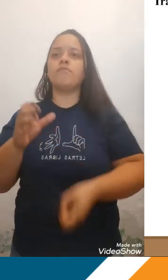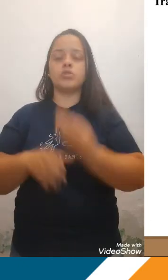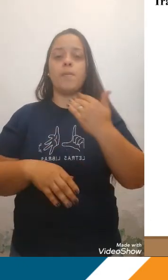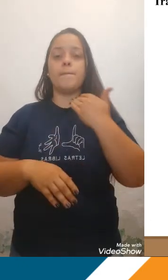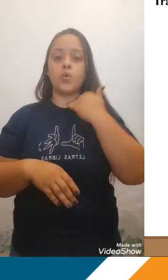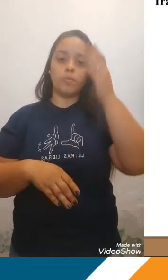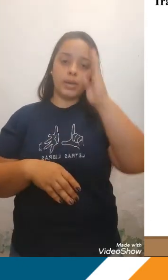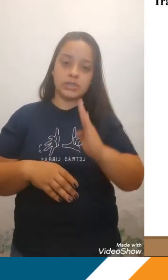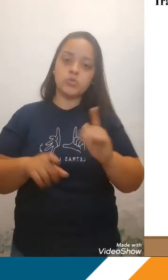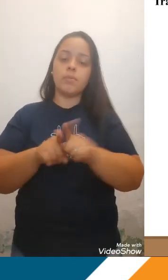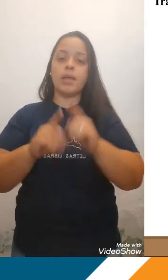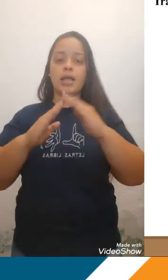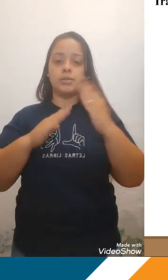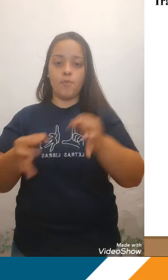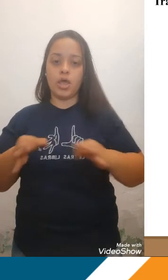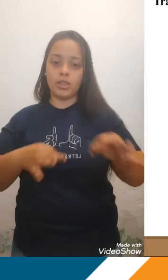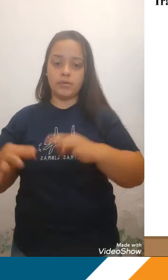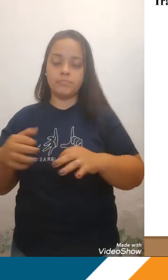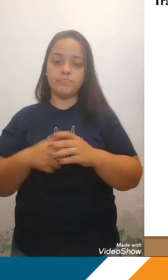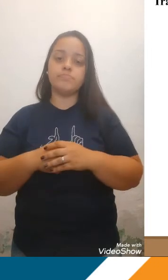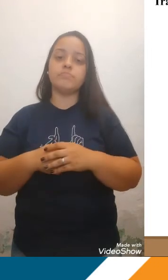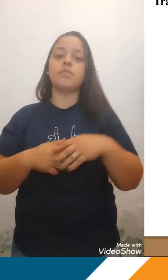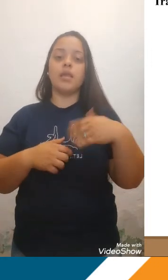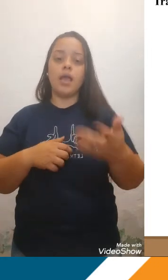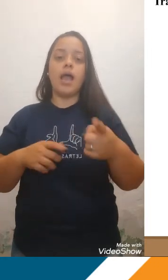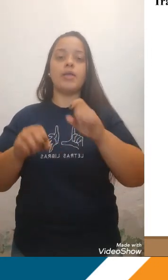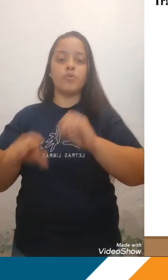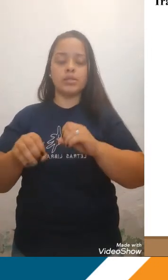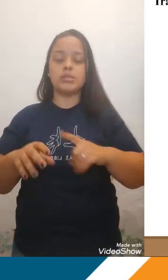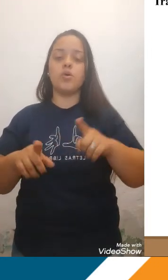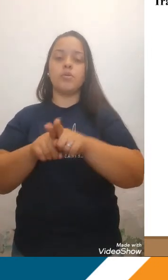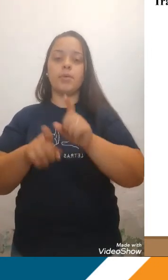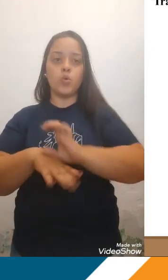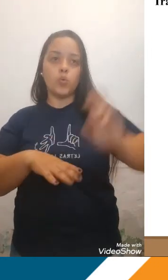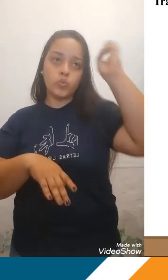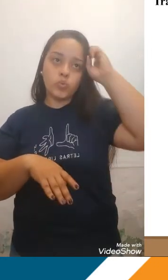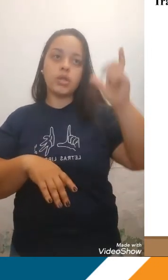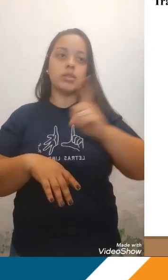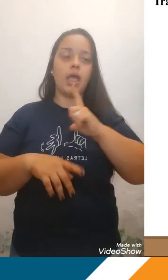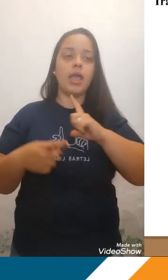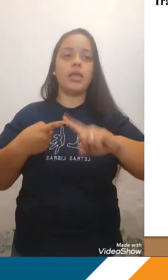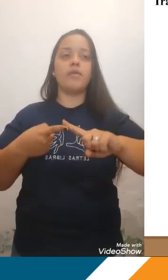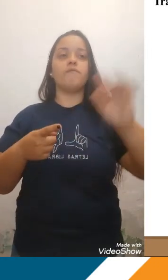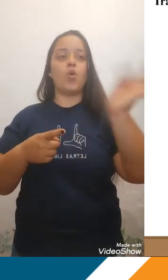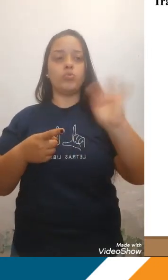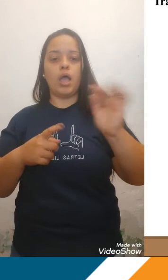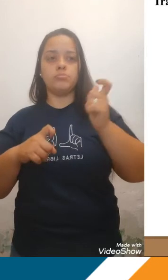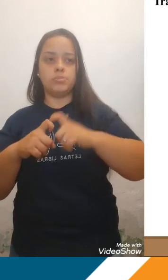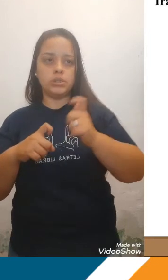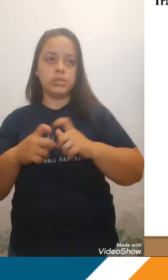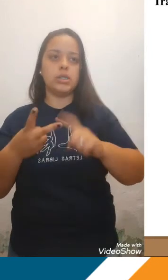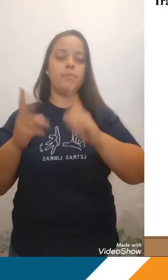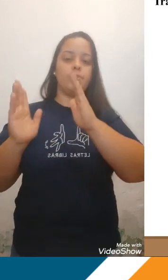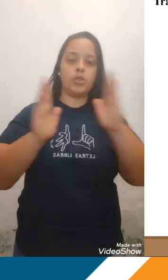do Banco do Brasil e da Casa da Moeda. Na área da educação e da cultura, nós temos como exemplo a Faculdade